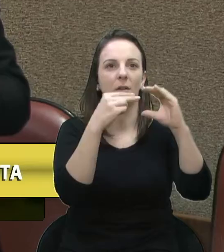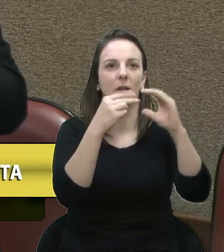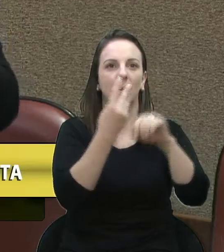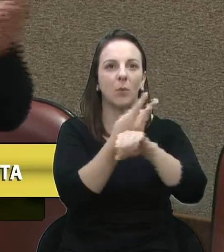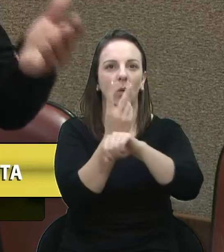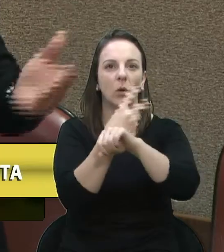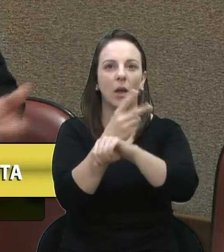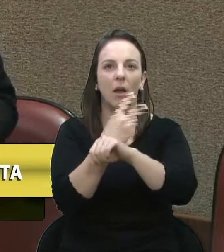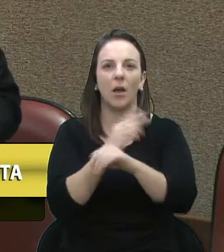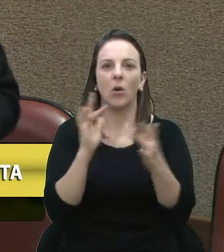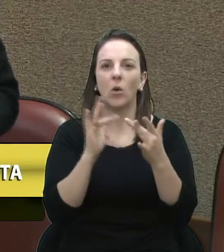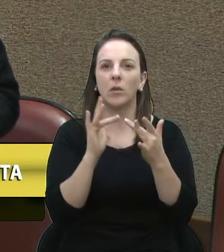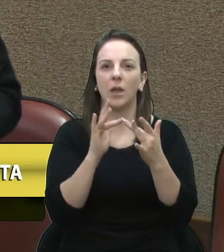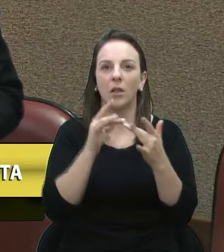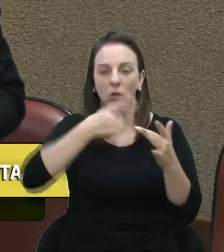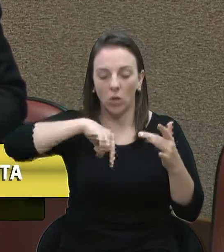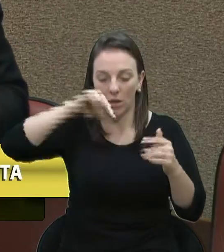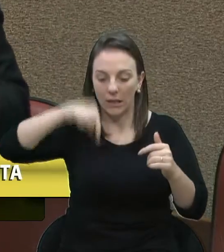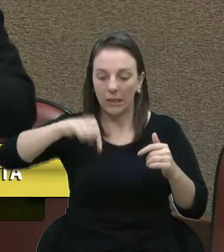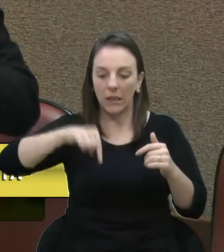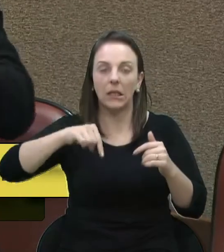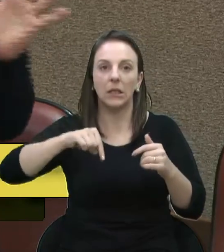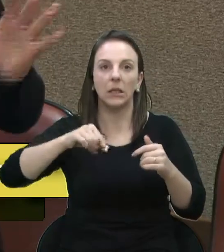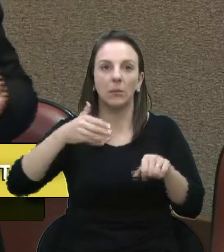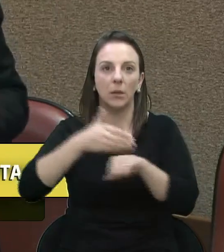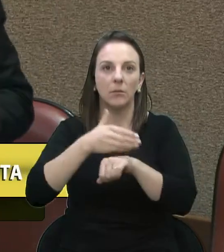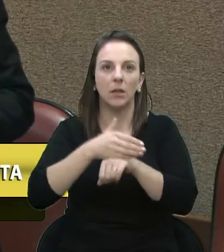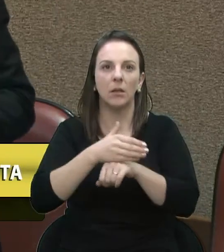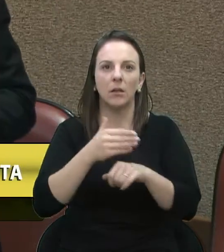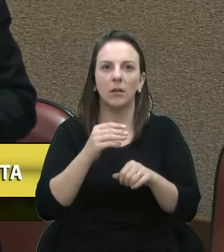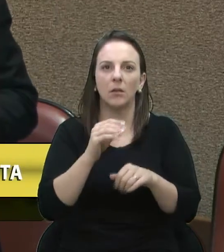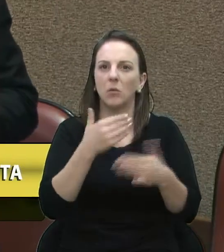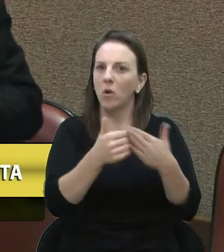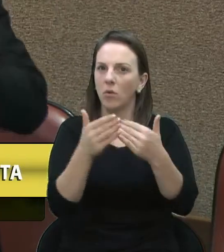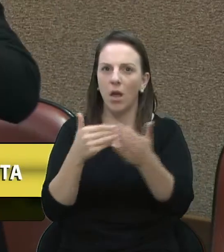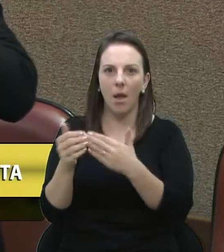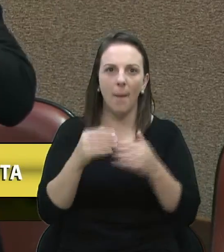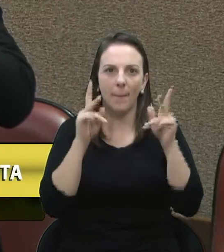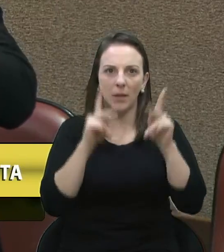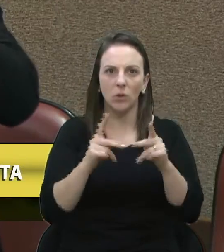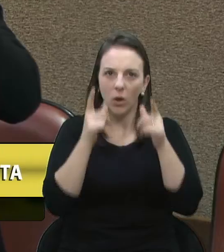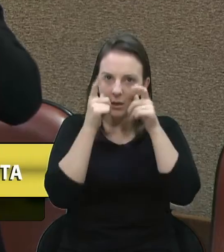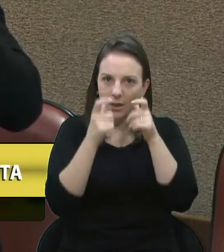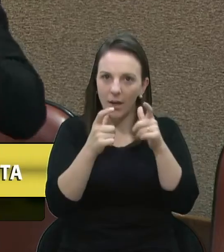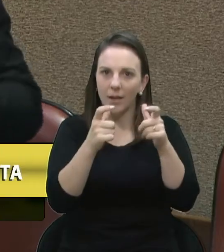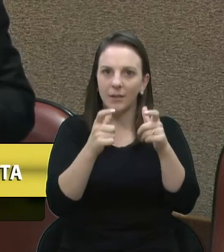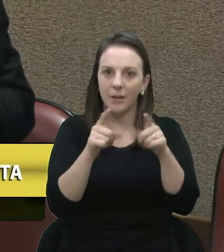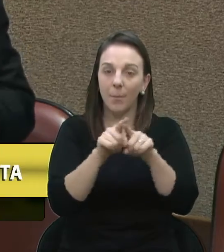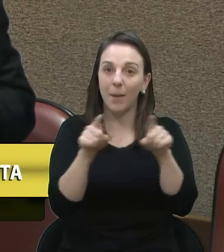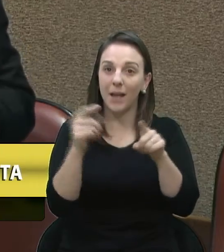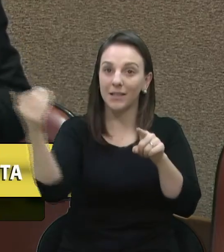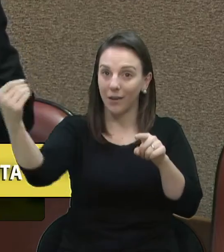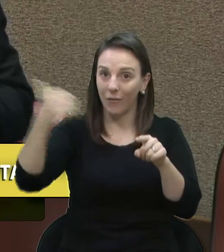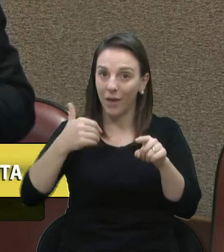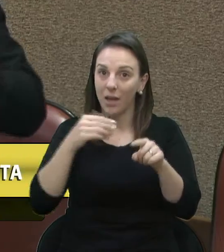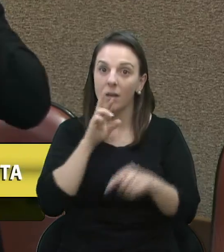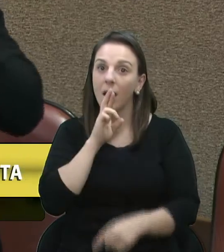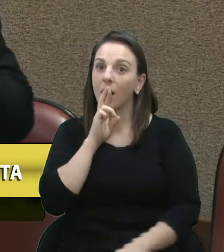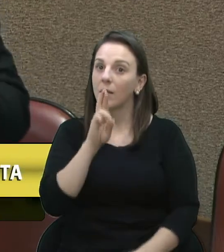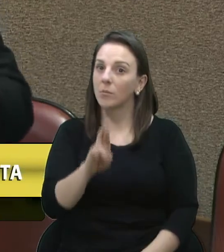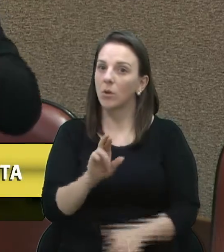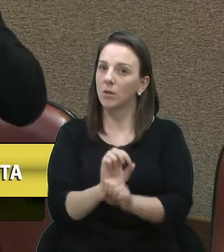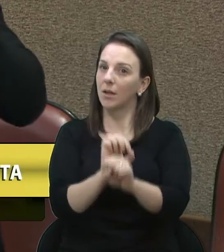a gente está aqui para receber o povo, quem for que seja que tenha interesse de vir, mas venha com uma resposta.